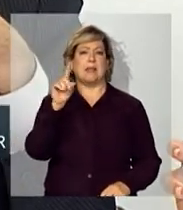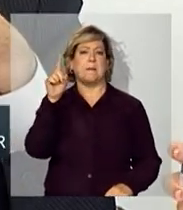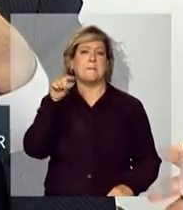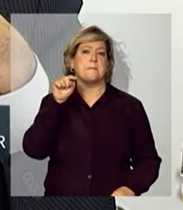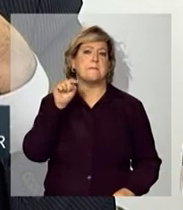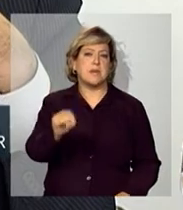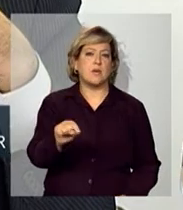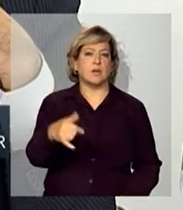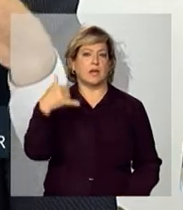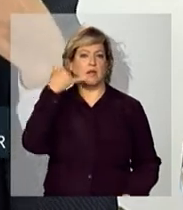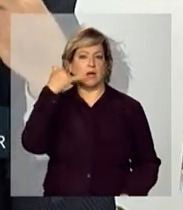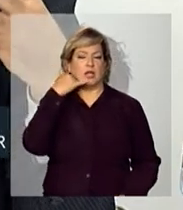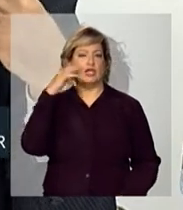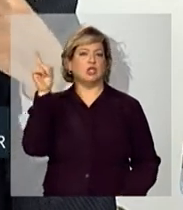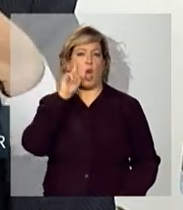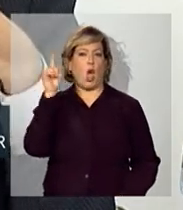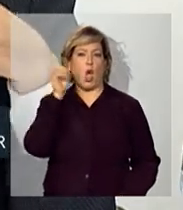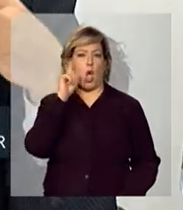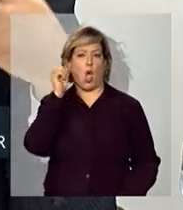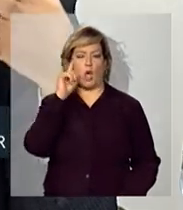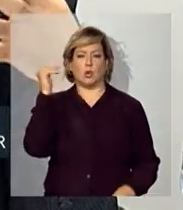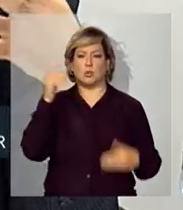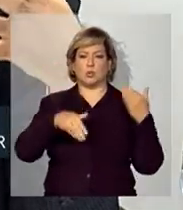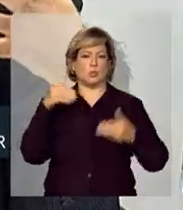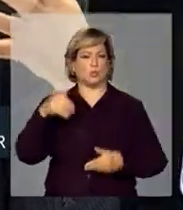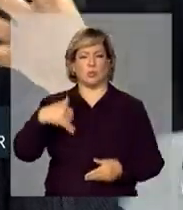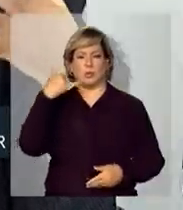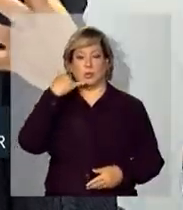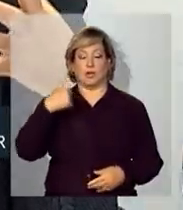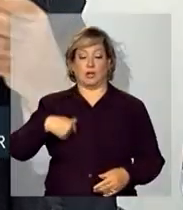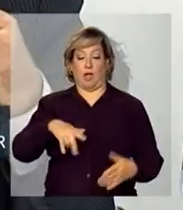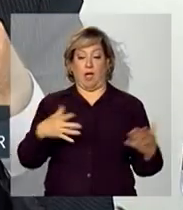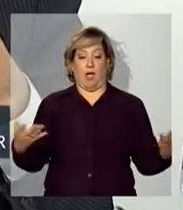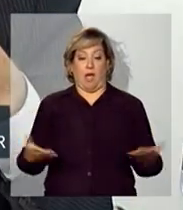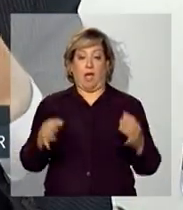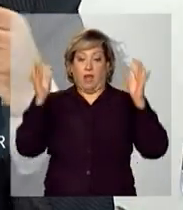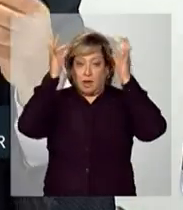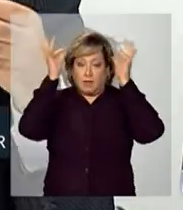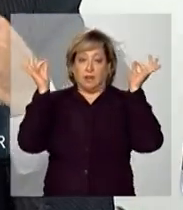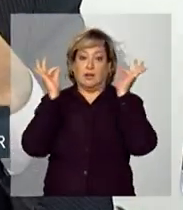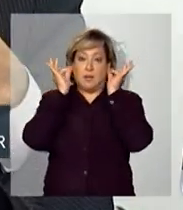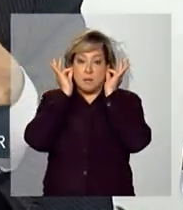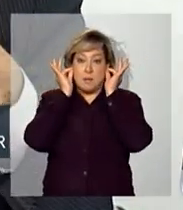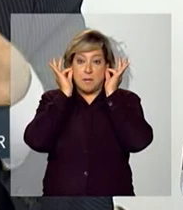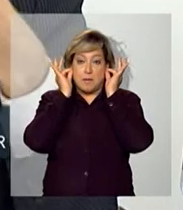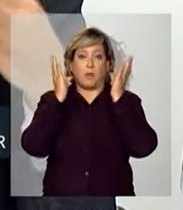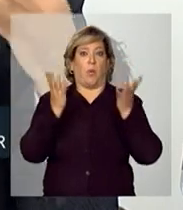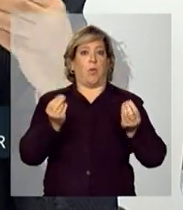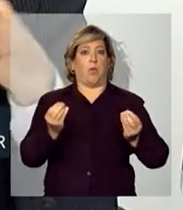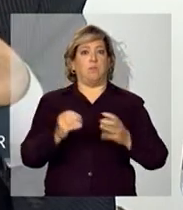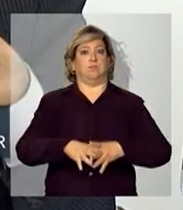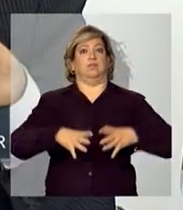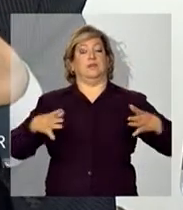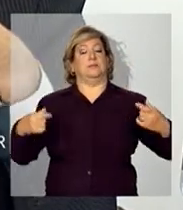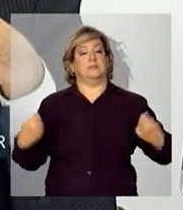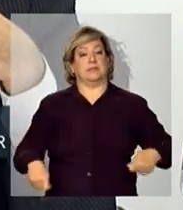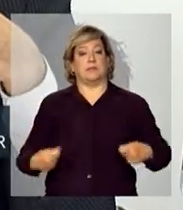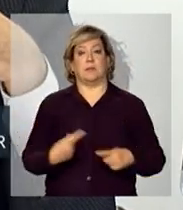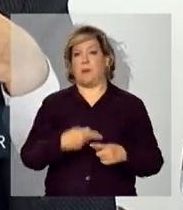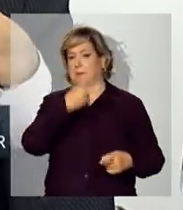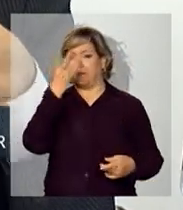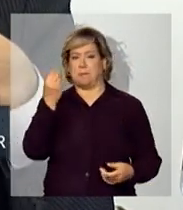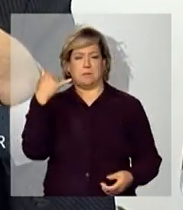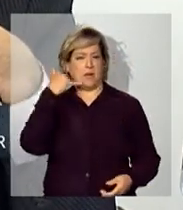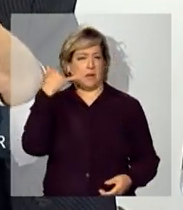é muito grande inclusive o nosso call center daqui a pouquinho vai ter que ser ampliado pela quantidade de pessoas que